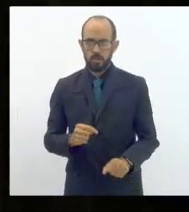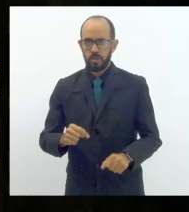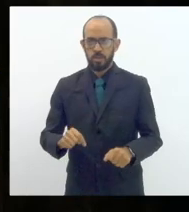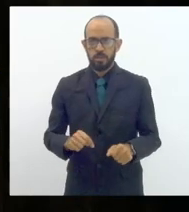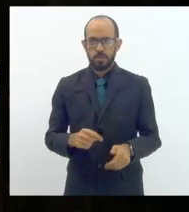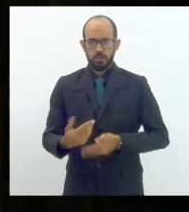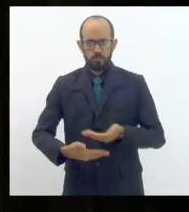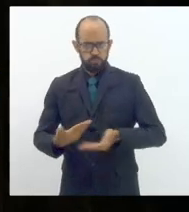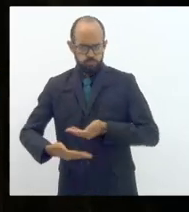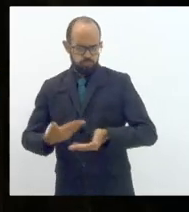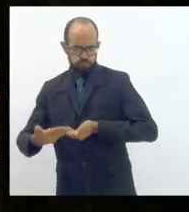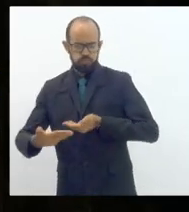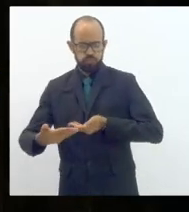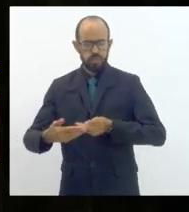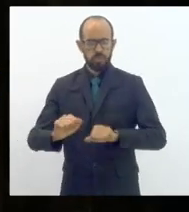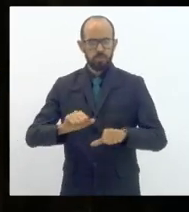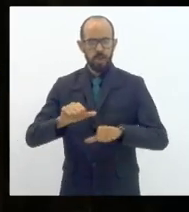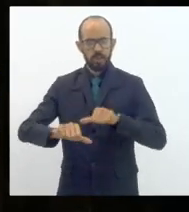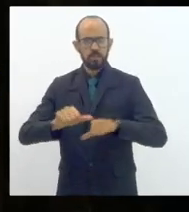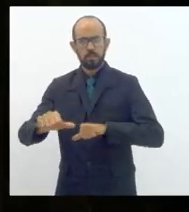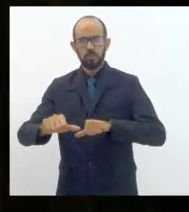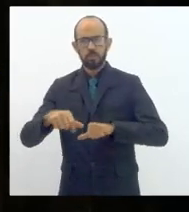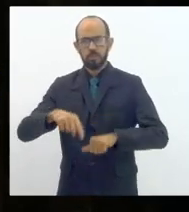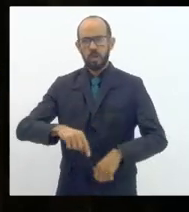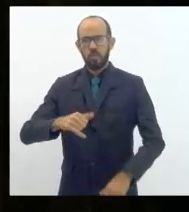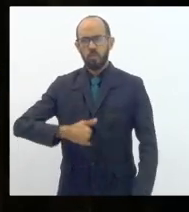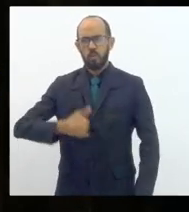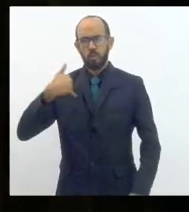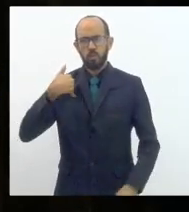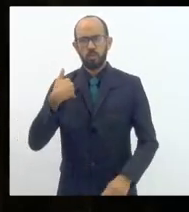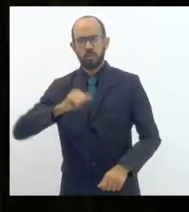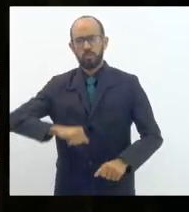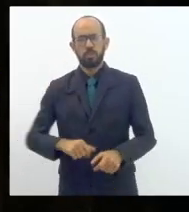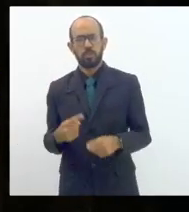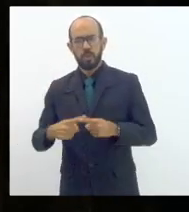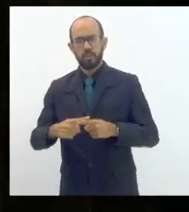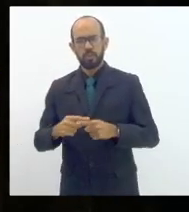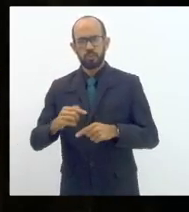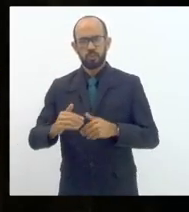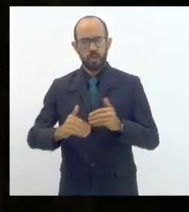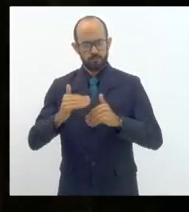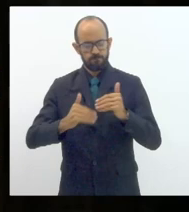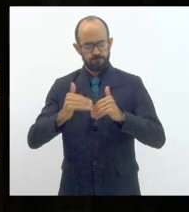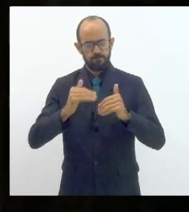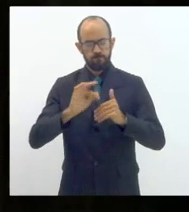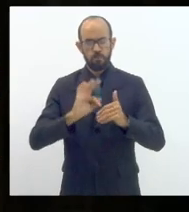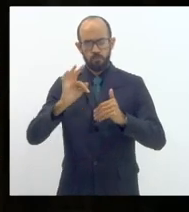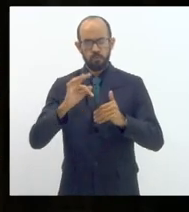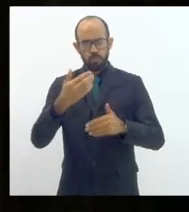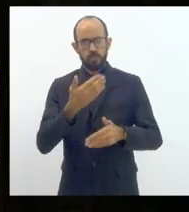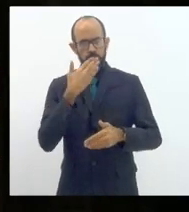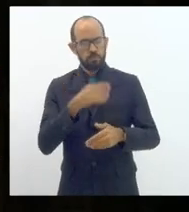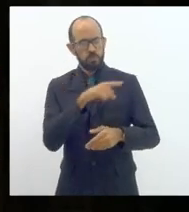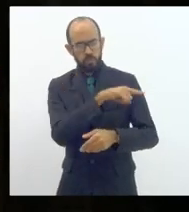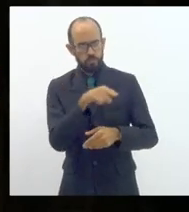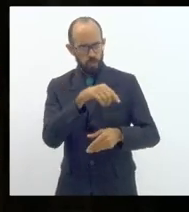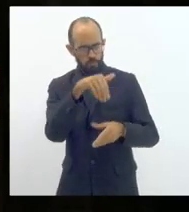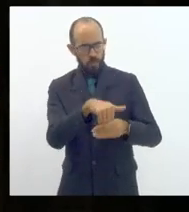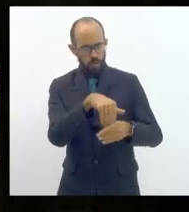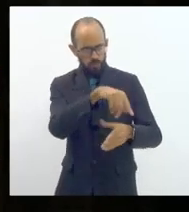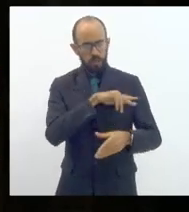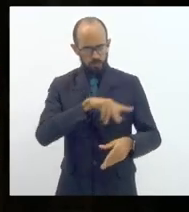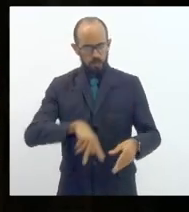parte de uma mudança é motivo de orgulho, pois estamos dando um passo à frente no nosso futuro. Venho aqui pedir seu voto para